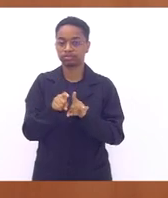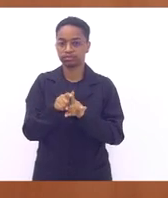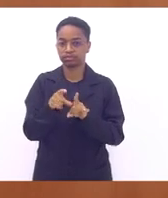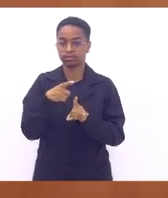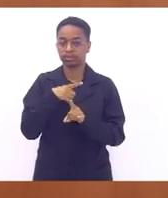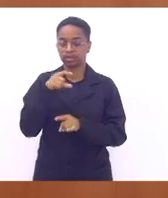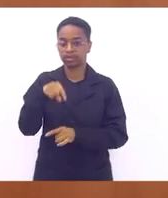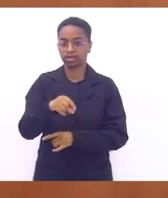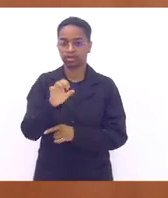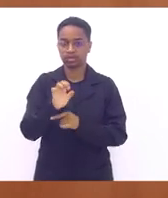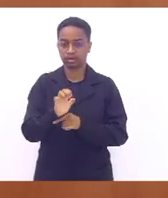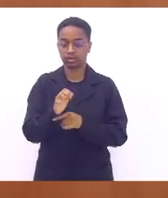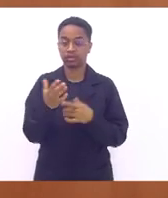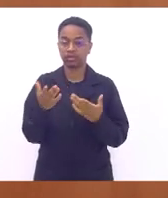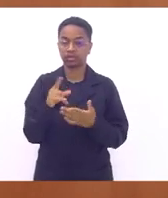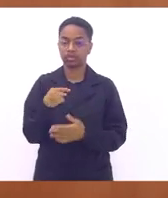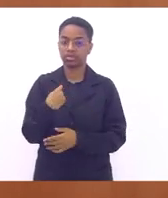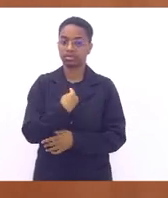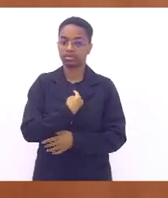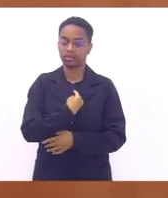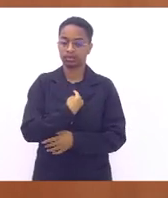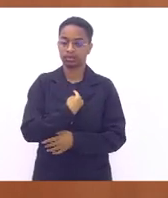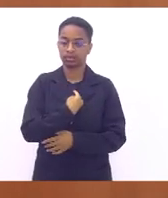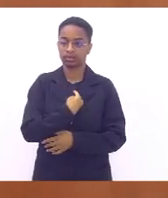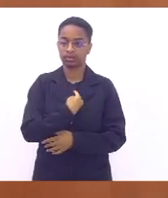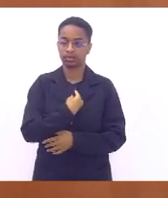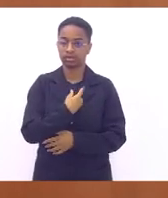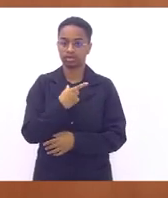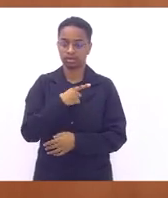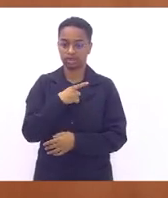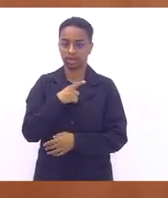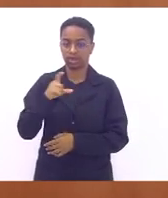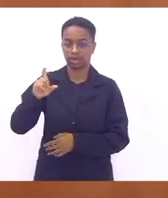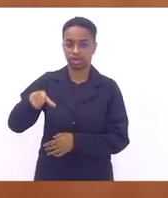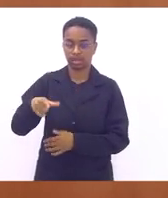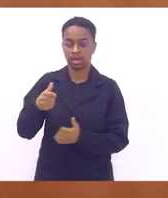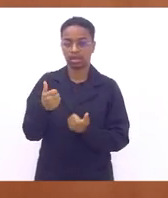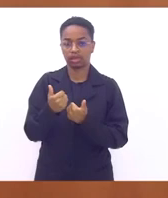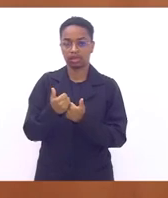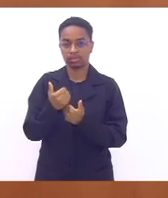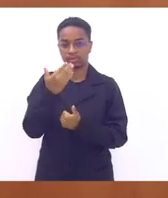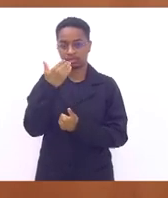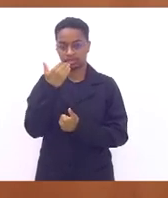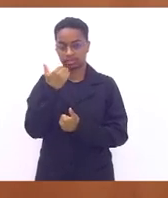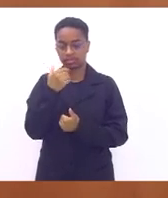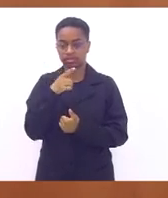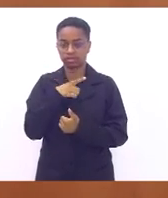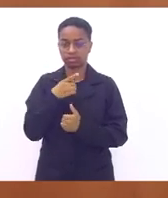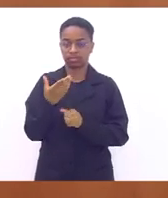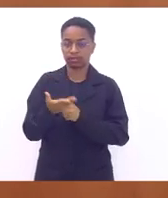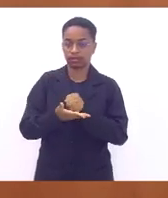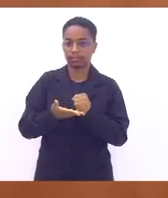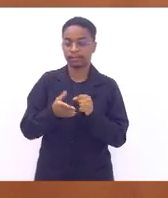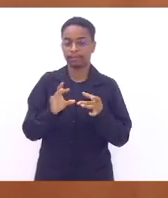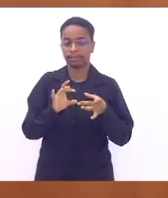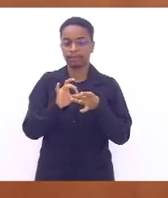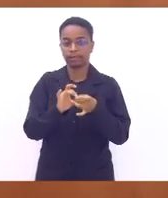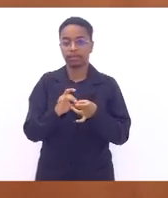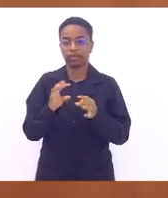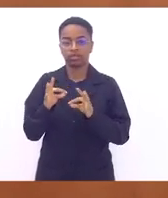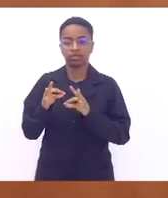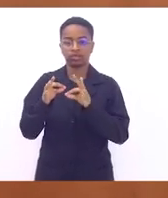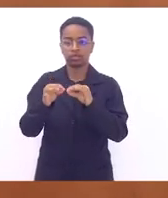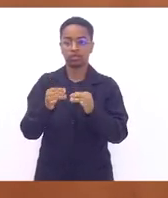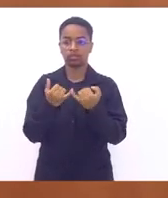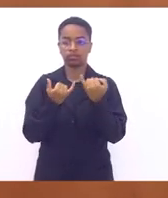no Estado. Então, a gente vai fazer o auxílio alimentação baseado e amparado por todas as informações,